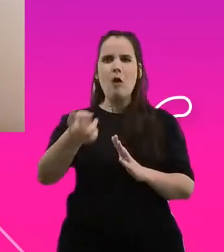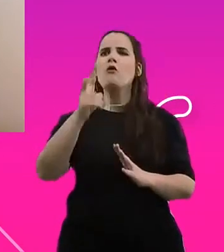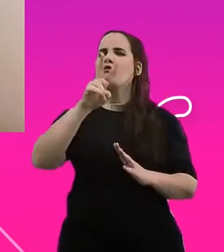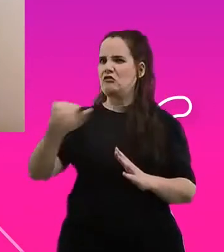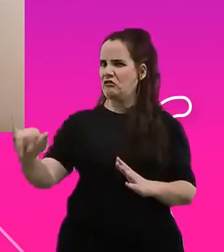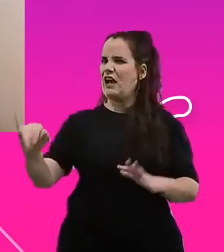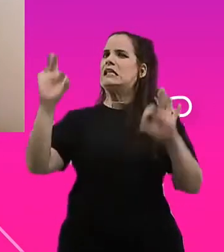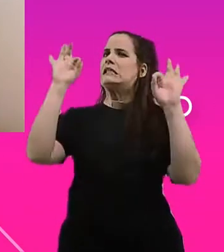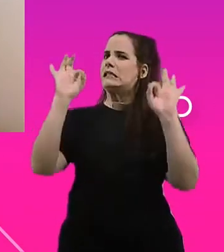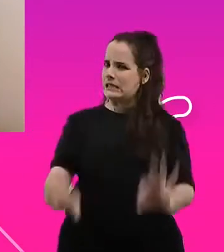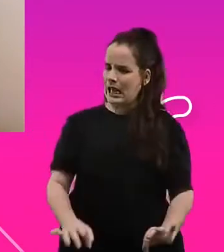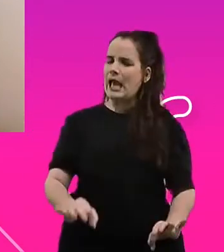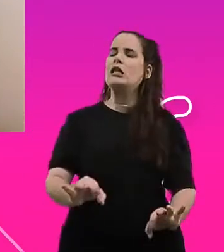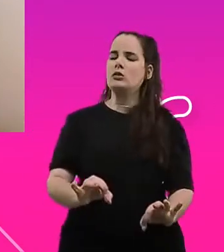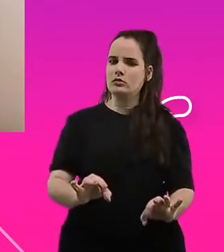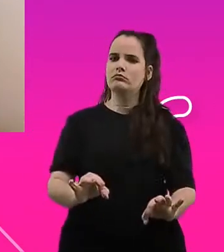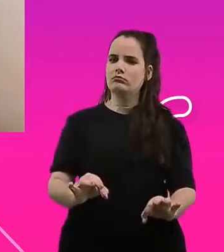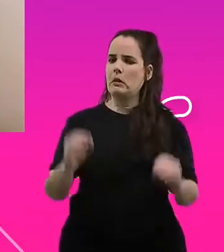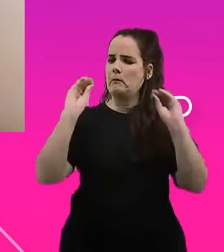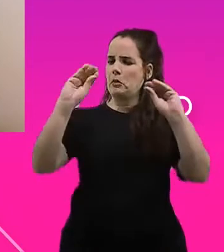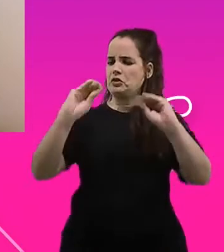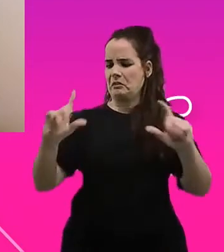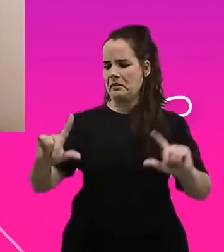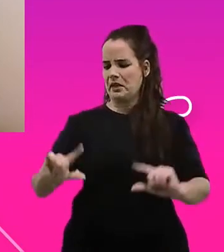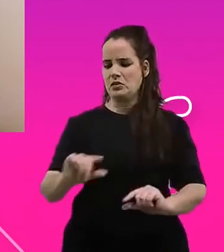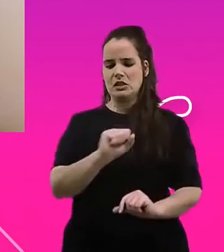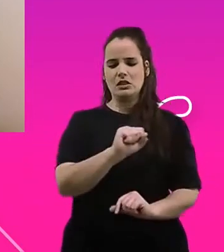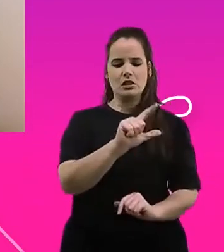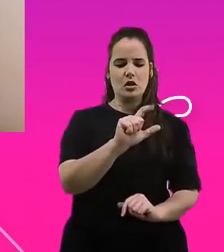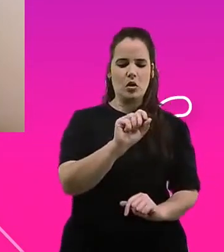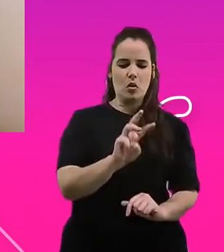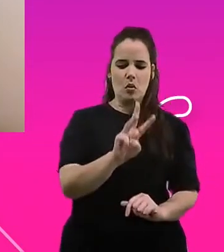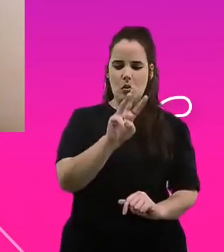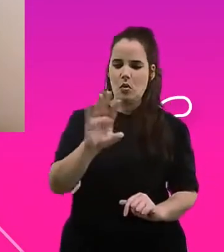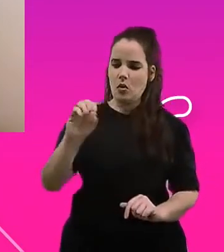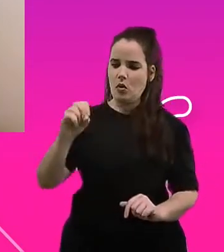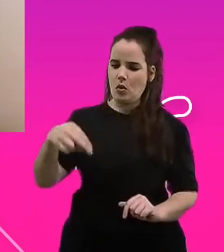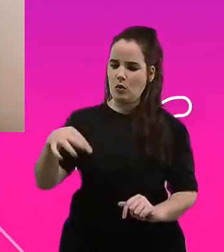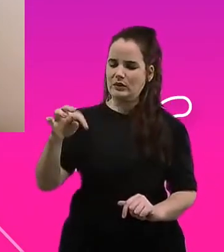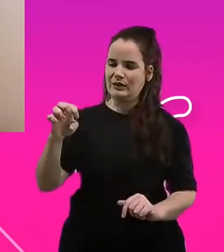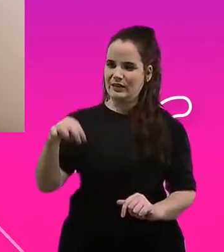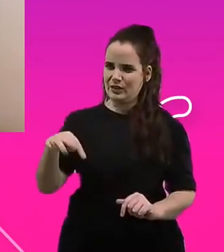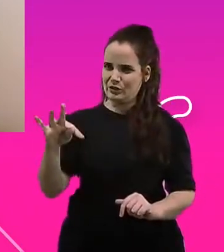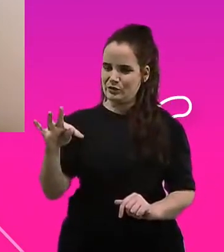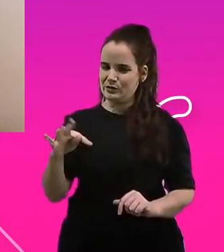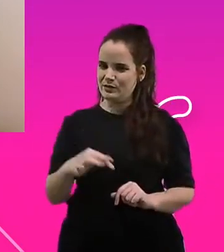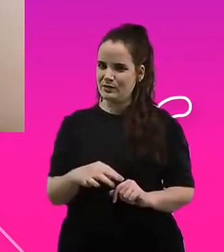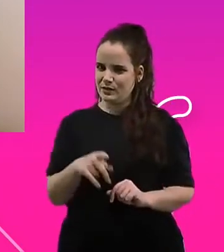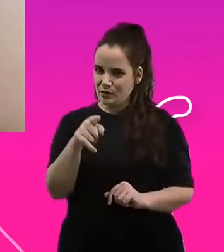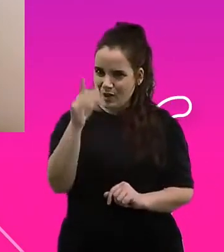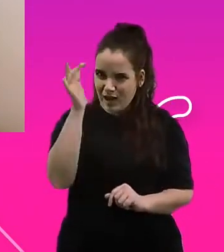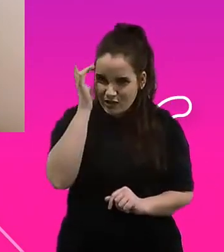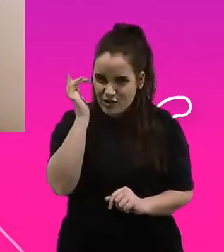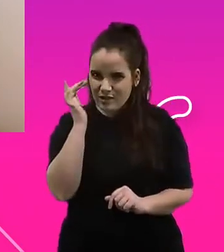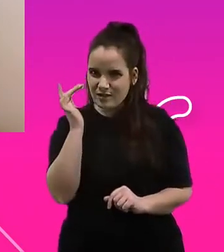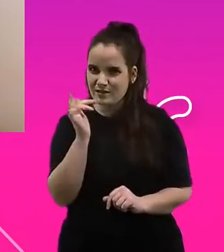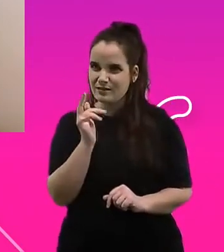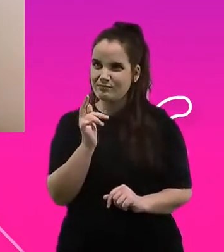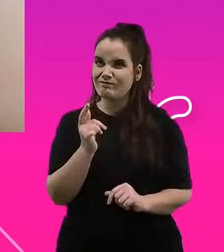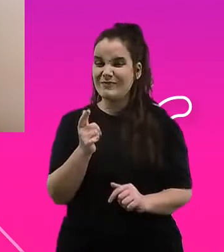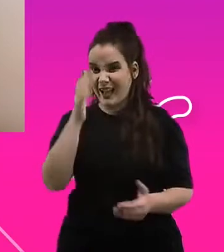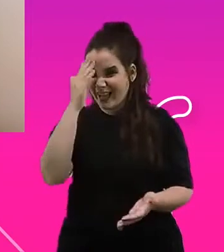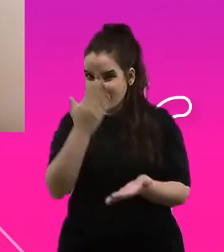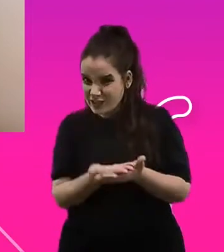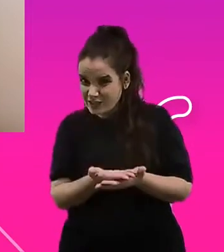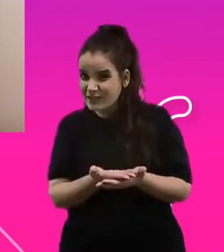redes sociais, o que se vê na internet, ainda é muito barulho. Então eu queria perguntar para vocês assim, se vocês acreditam que